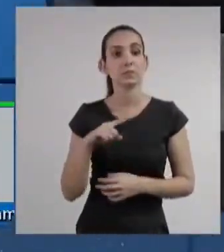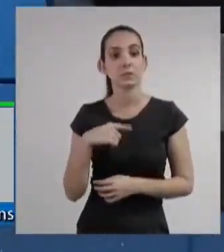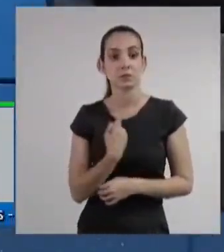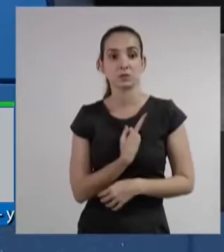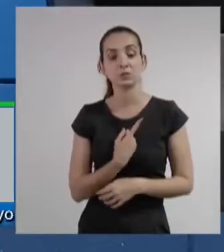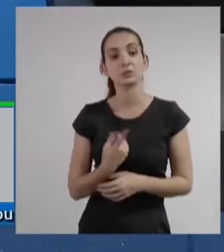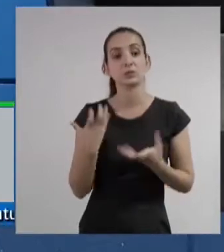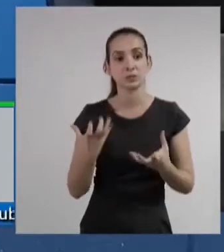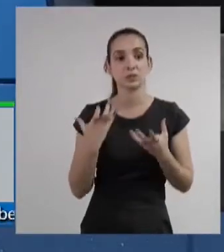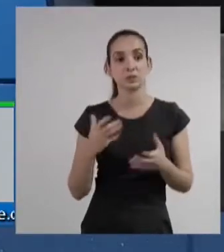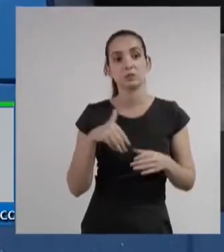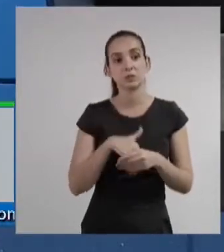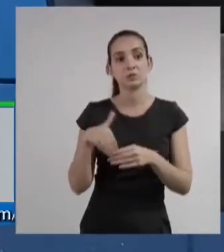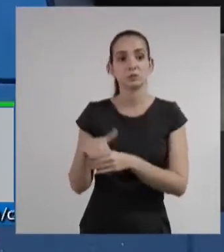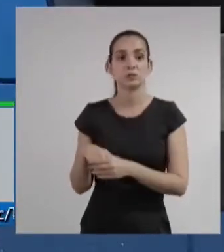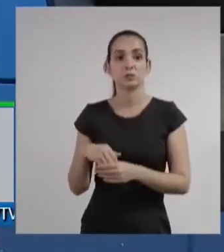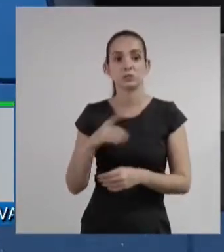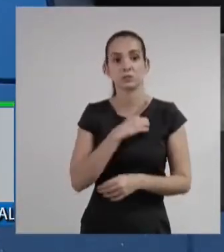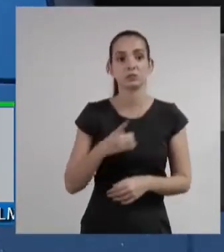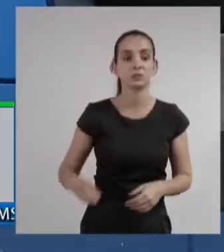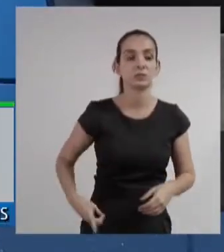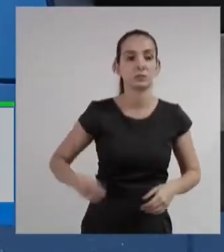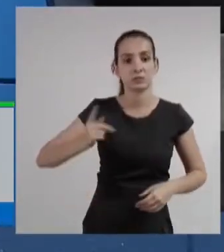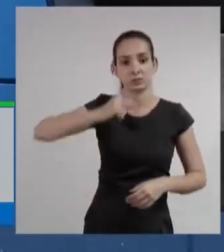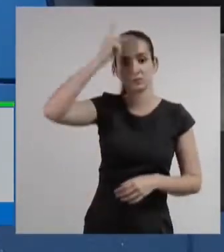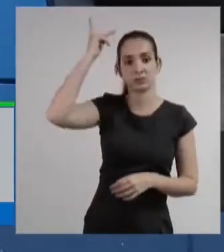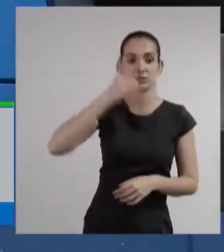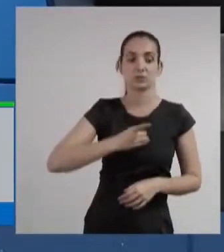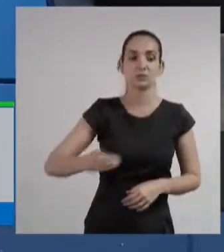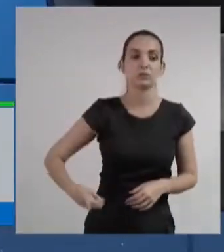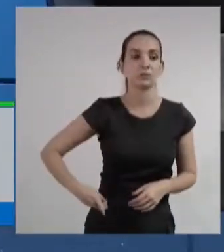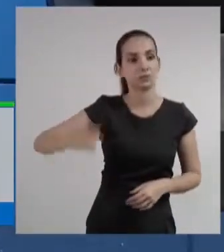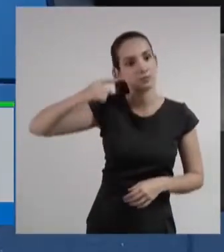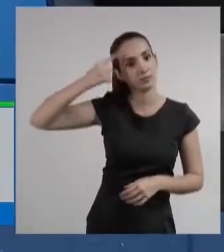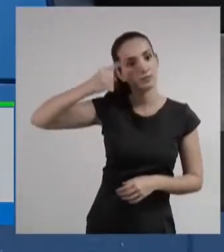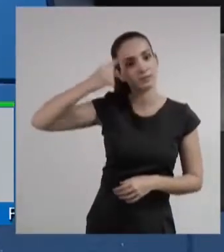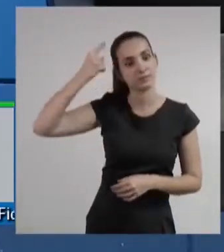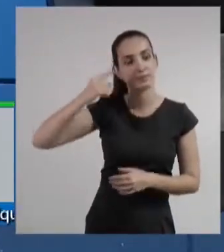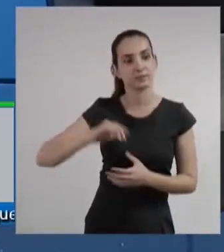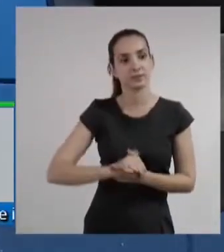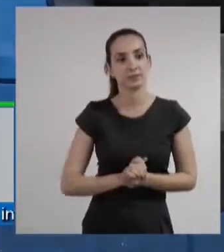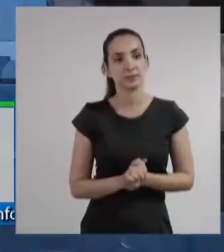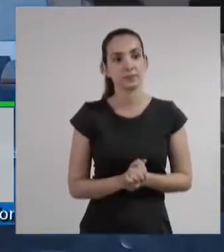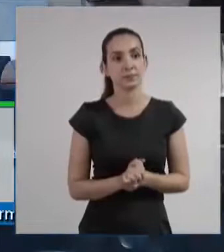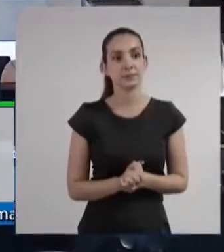Esperamos ainda a votação do deputado Paulo Corrêa, deputado Zé Teixeira.